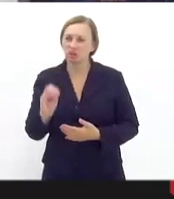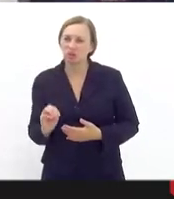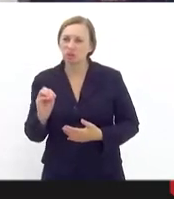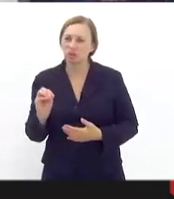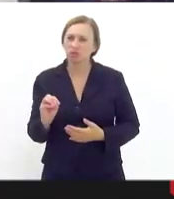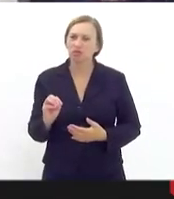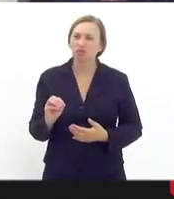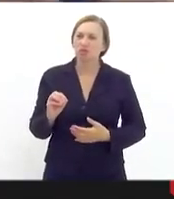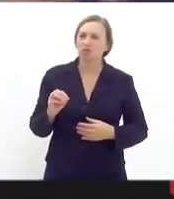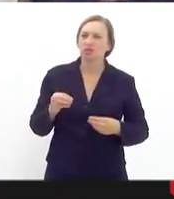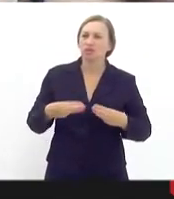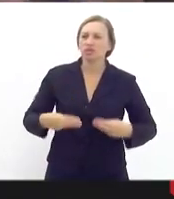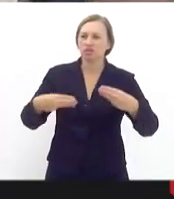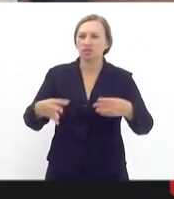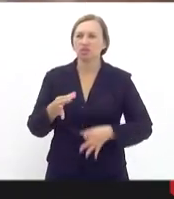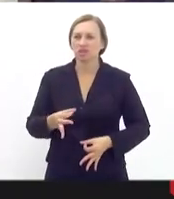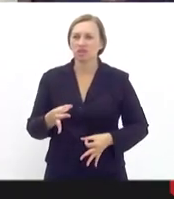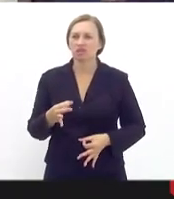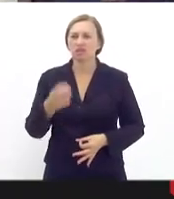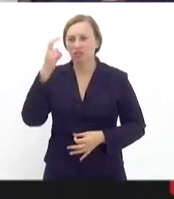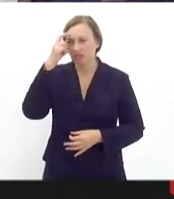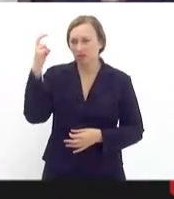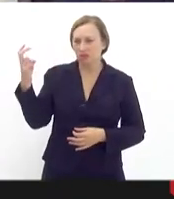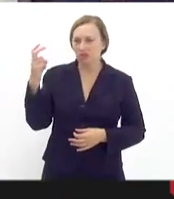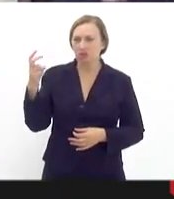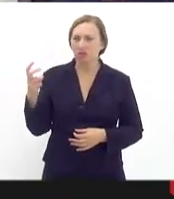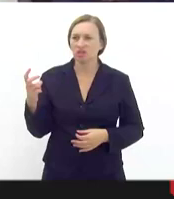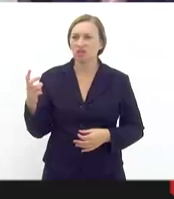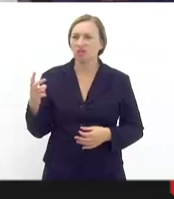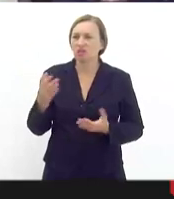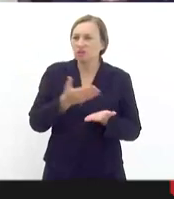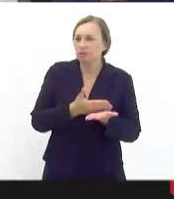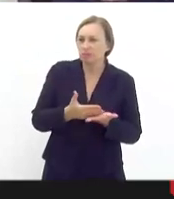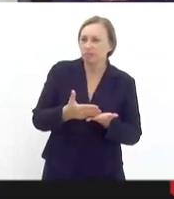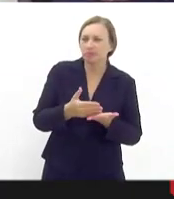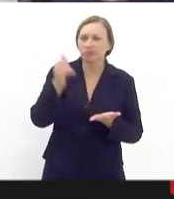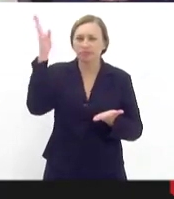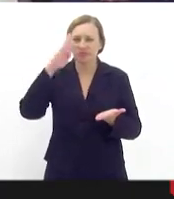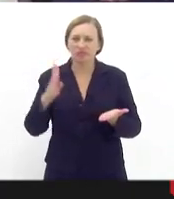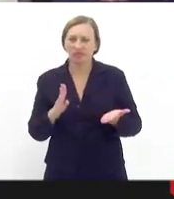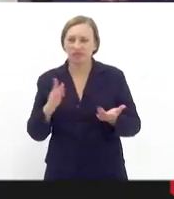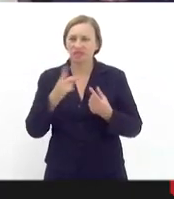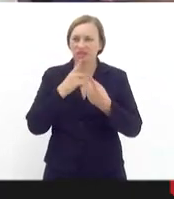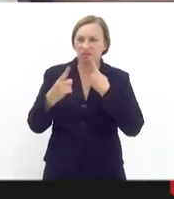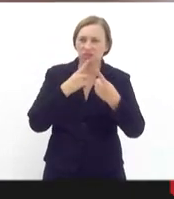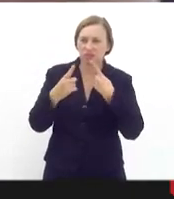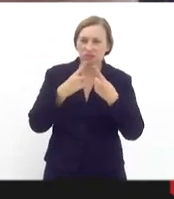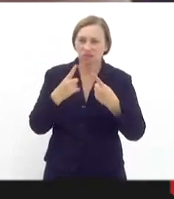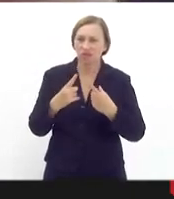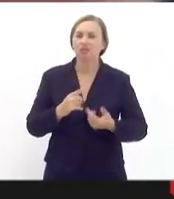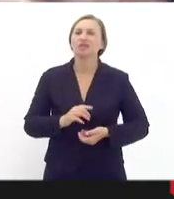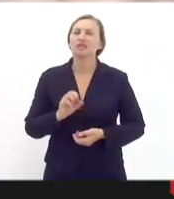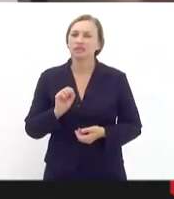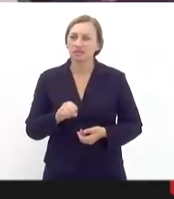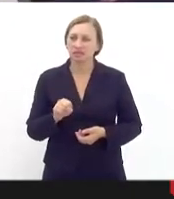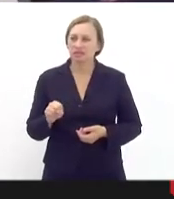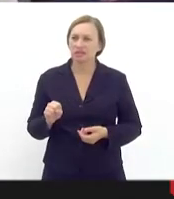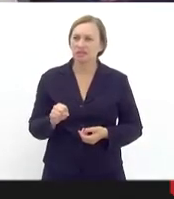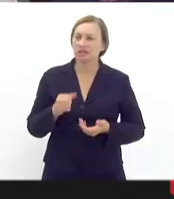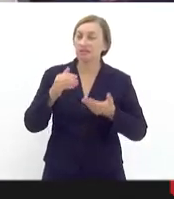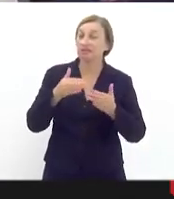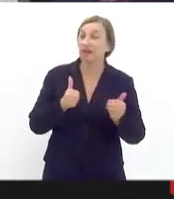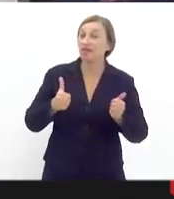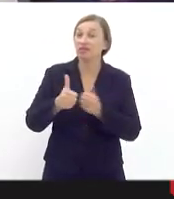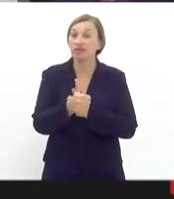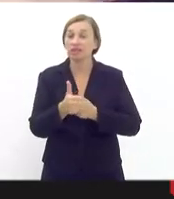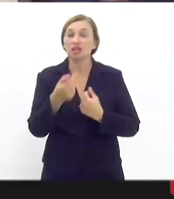da Cultura. O Brasil, naquele momento, estava na vanguarda dessa discussão. Vanguarda é uma palavra minha antiga, né? Mas estava, assim, na